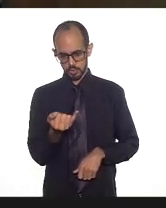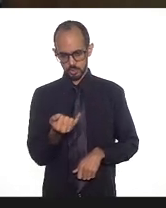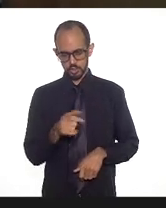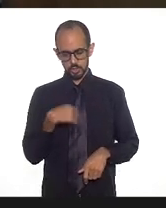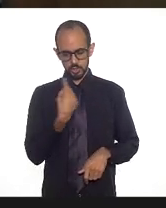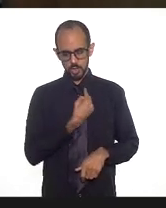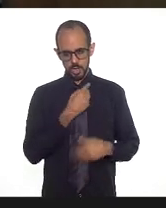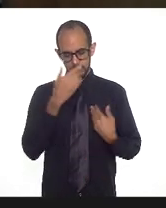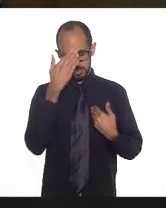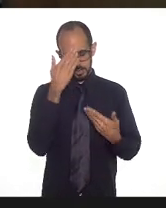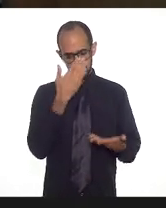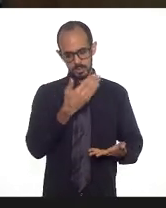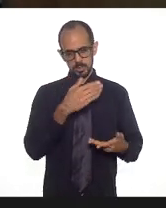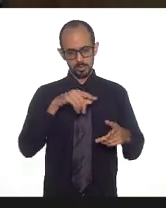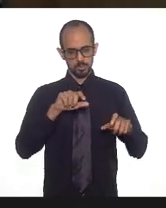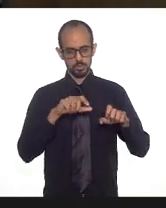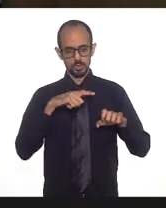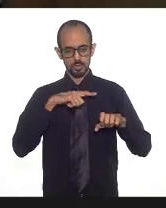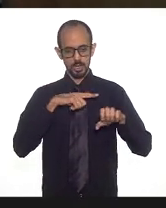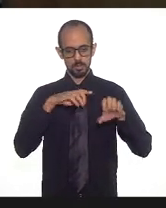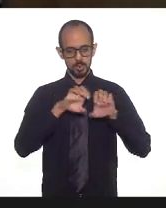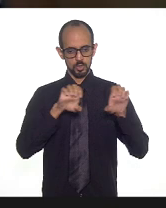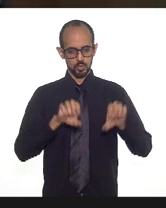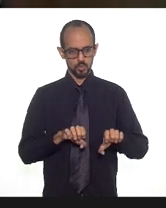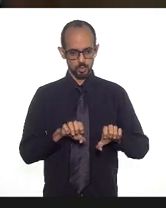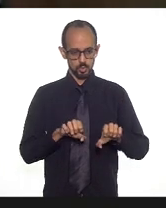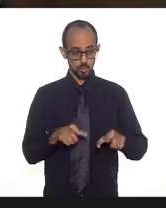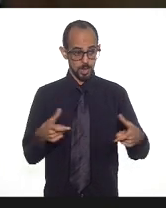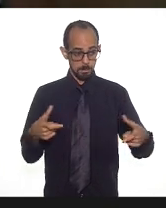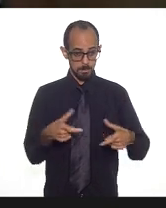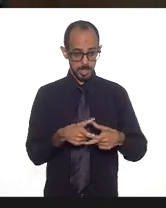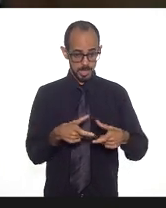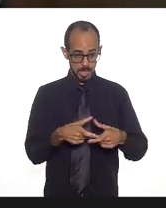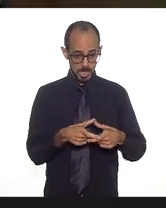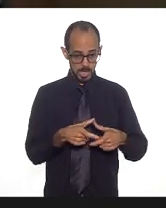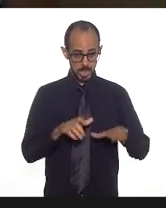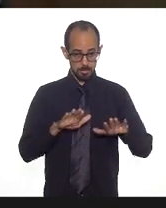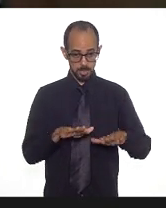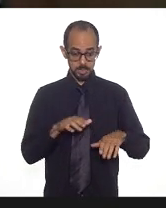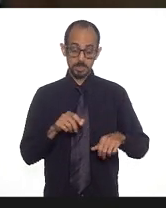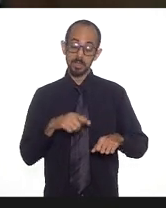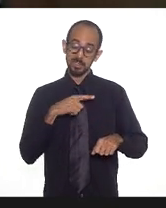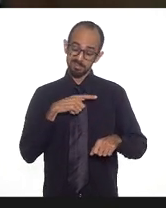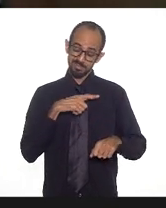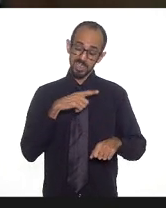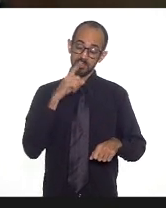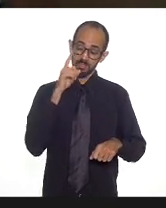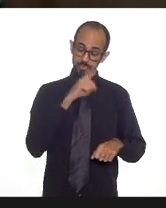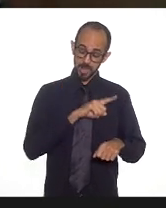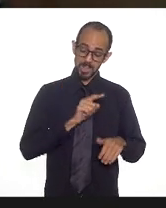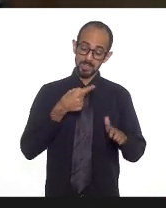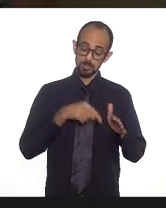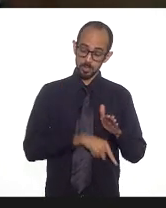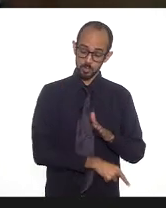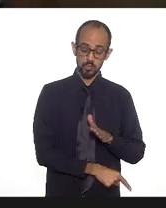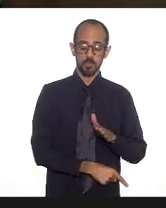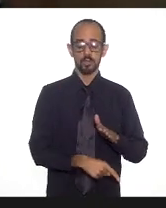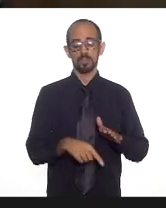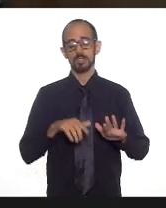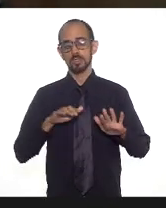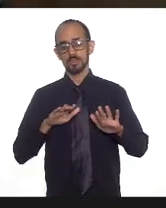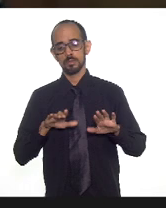temos uma estrutura pequena e, apesar de pequena, tem algumas lacunas que são muito profundas